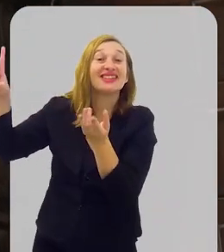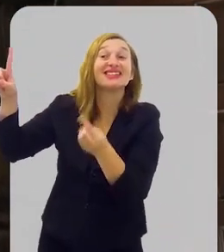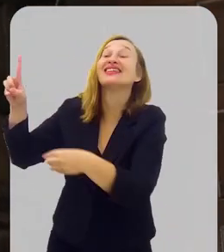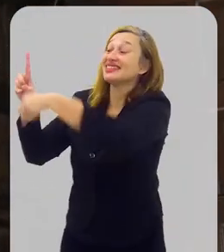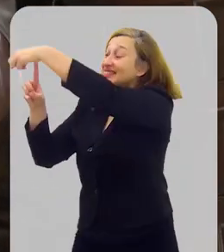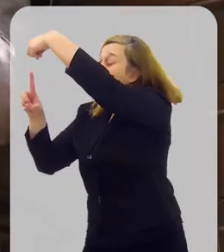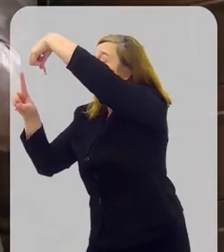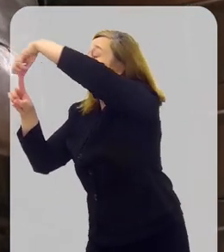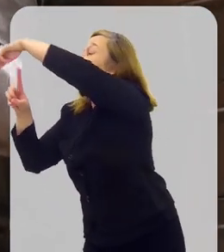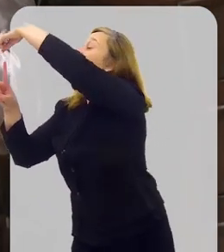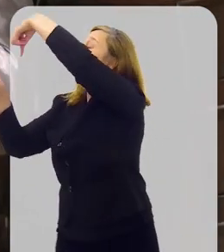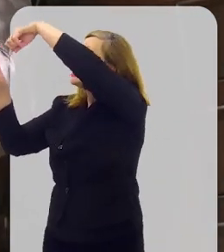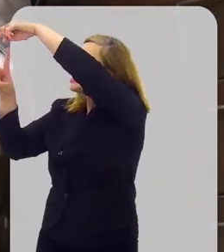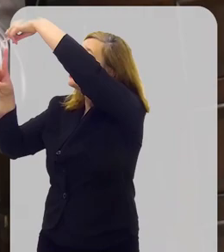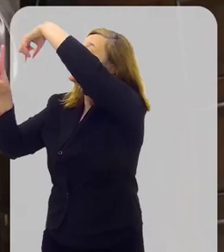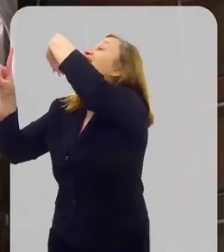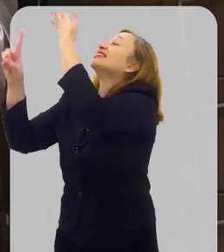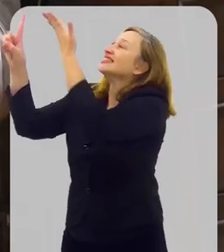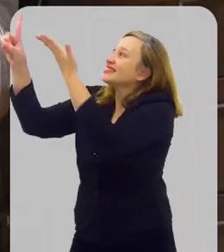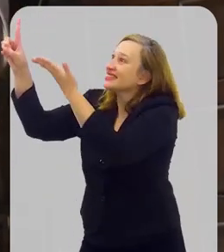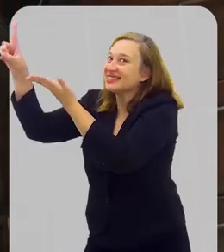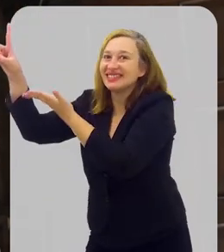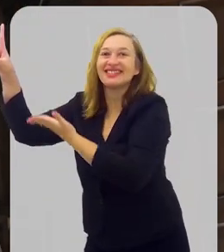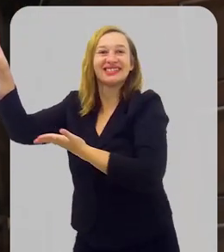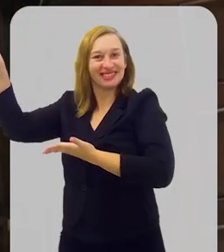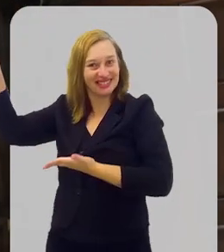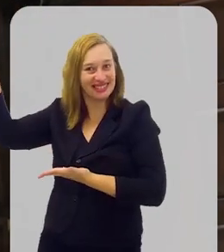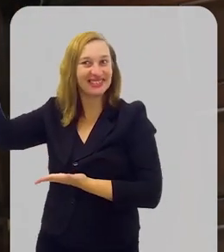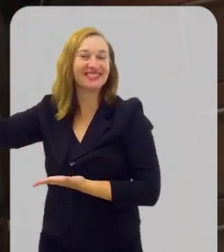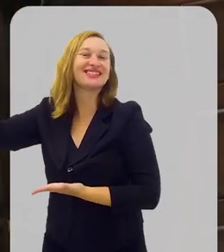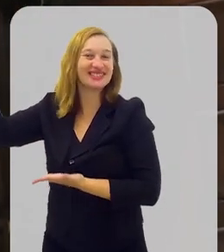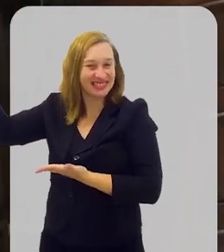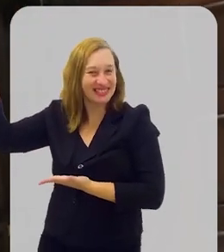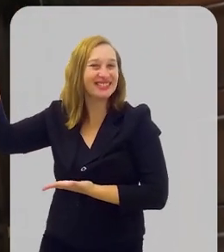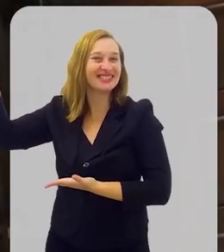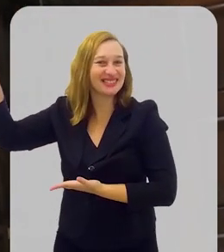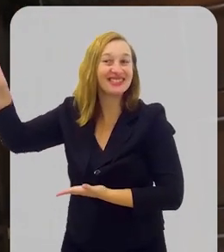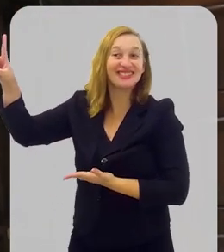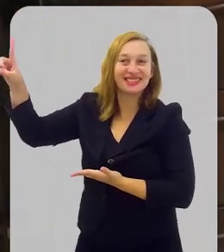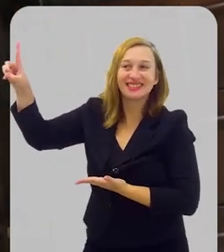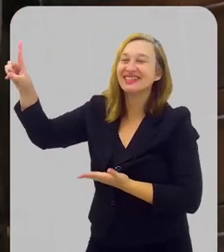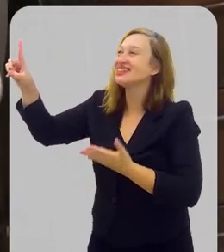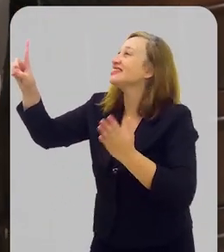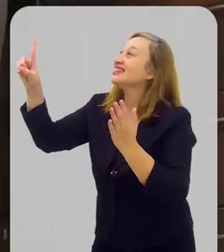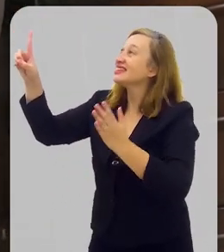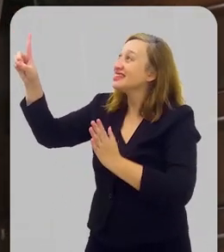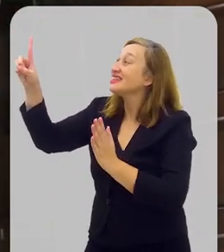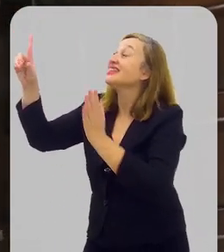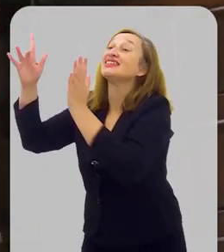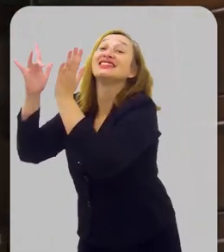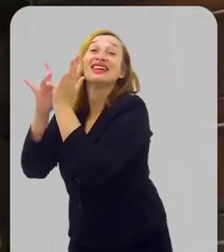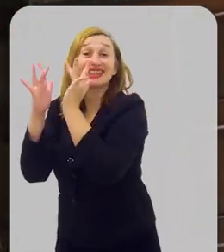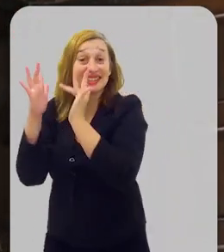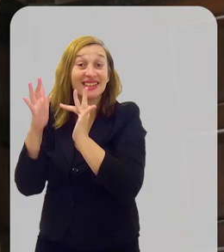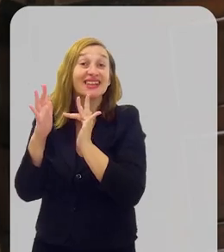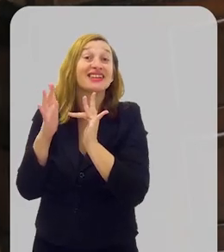Senhor Santo Santo é o Senhor